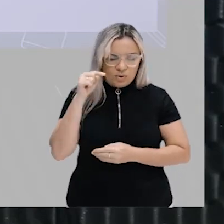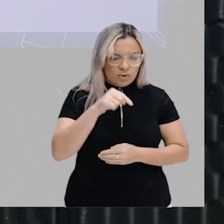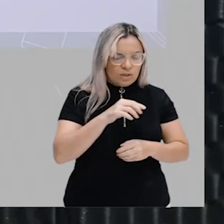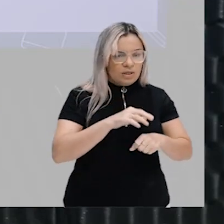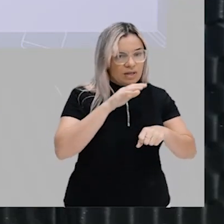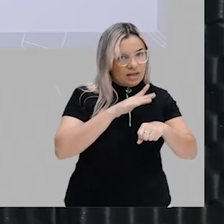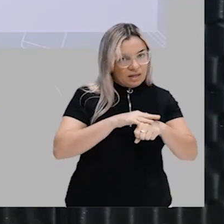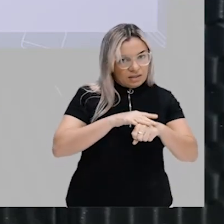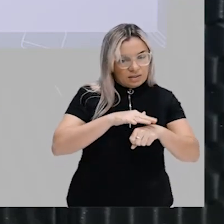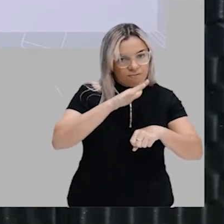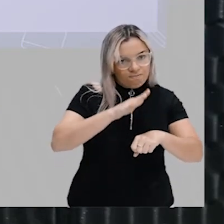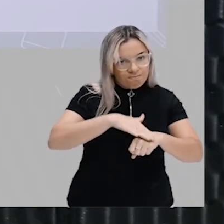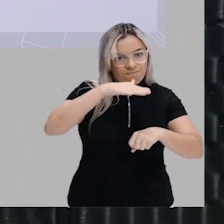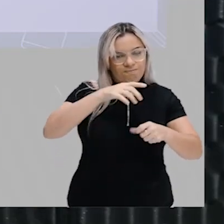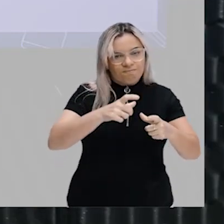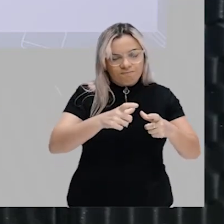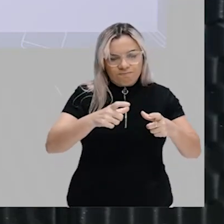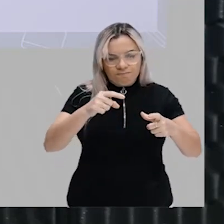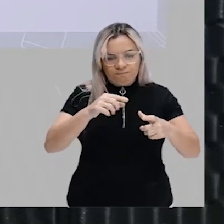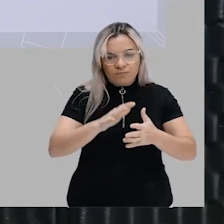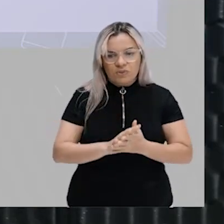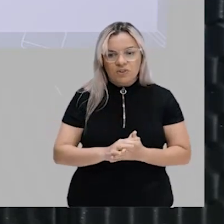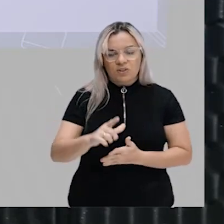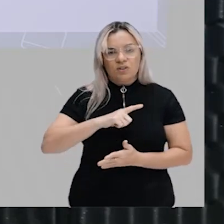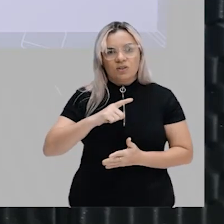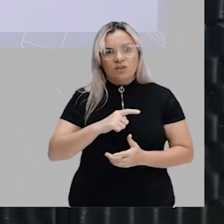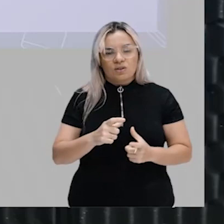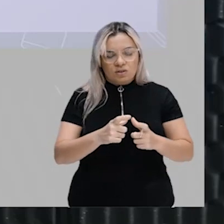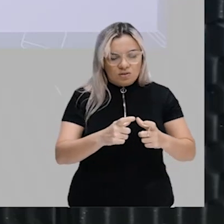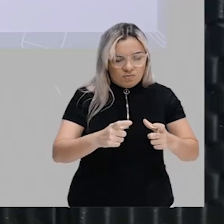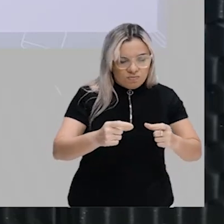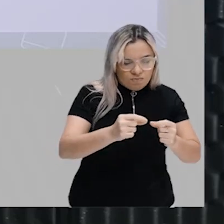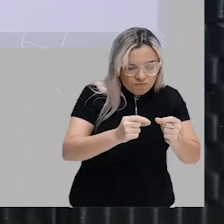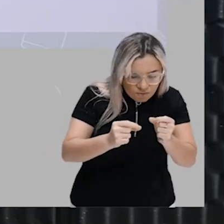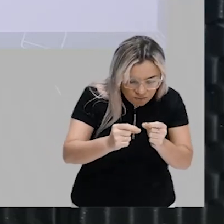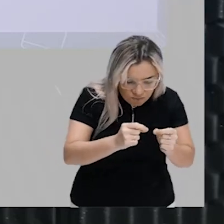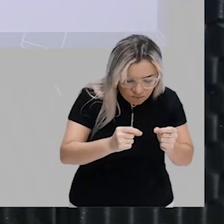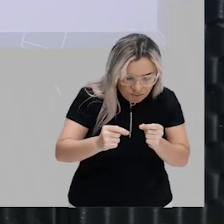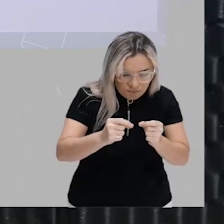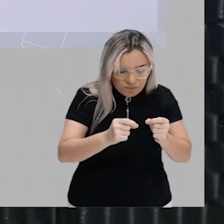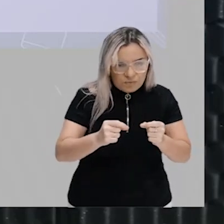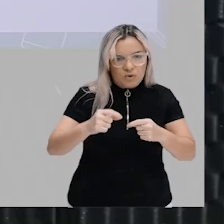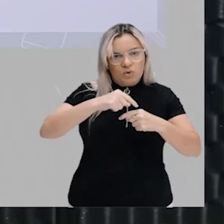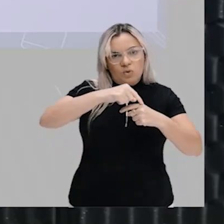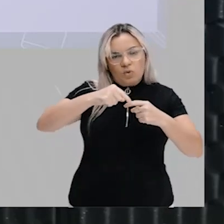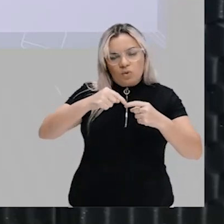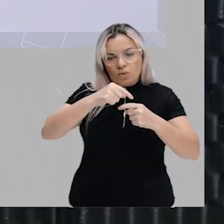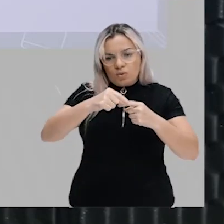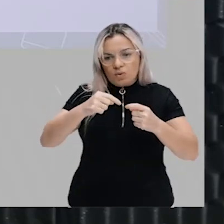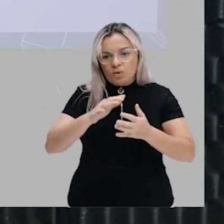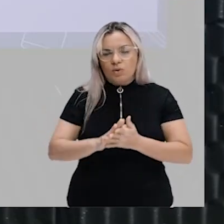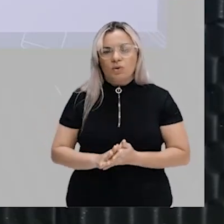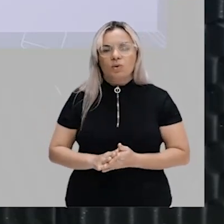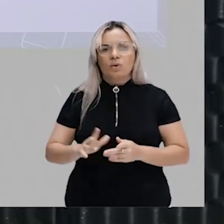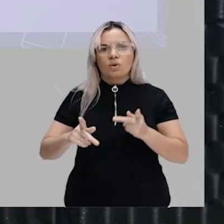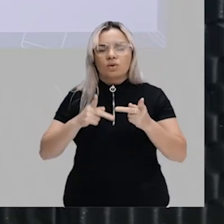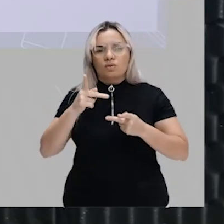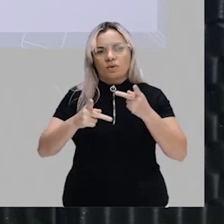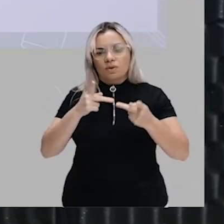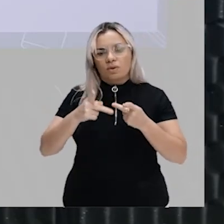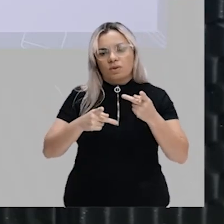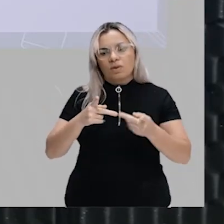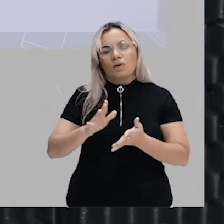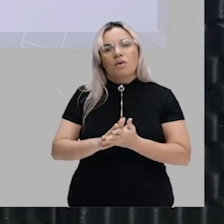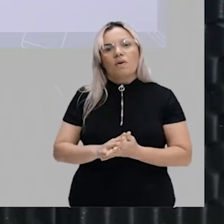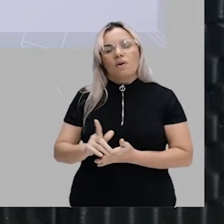mais doente, tinha uma maior presença desses glóbulos microscópicos, né? Quando a gente fala em glóbulos microscópicos, a gente